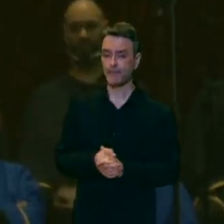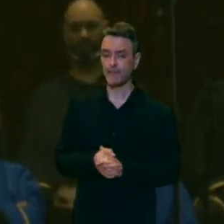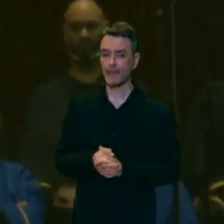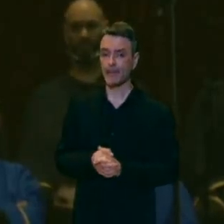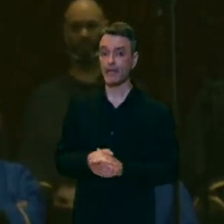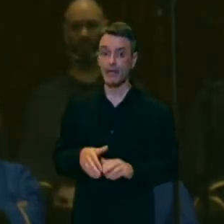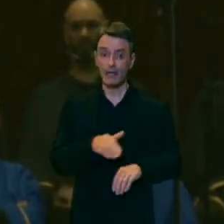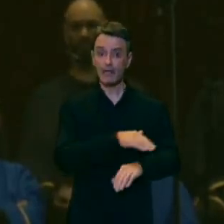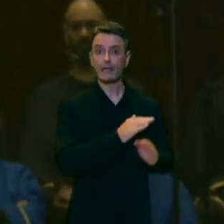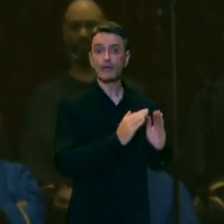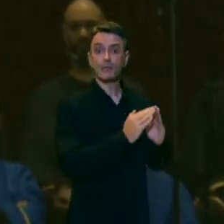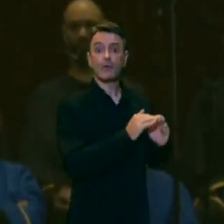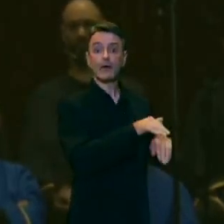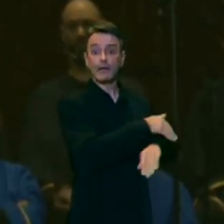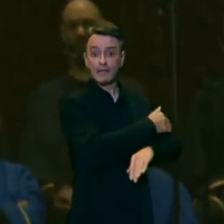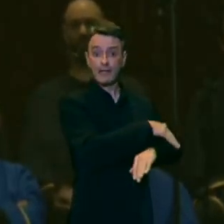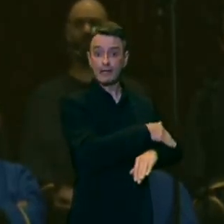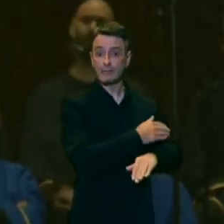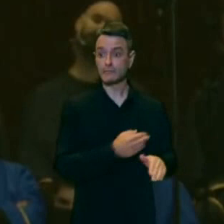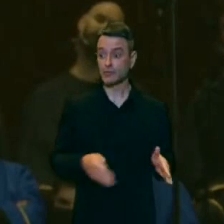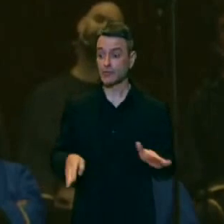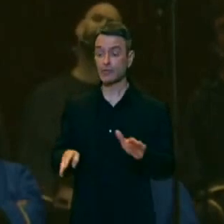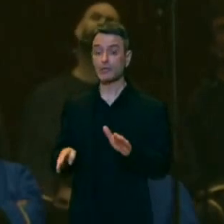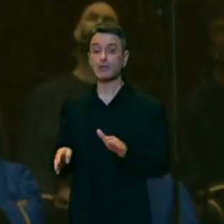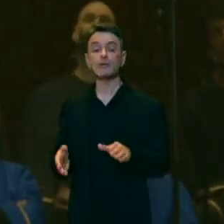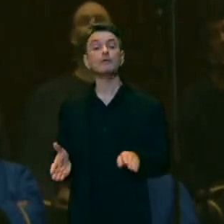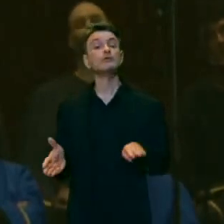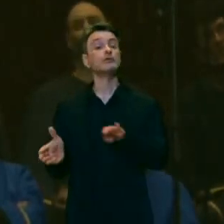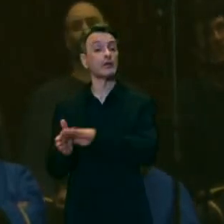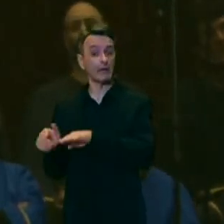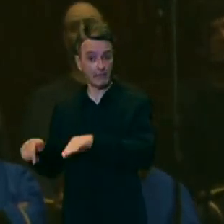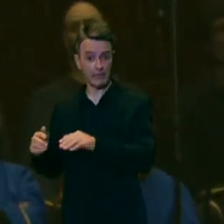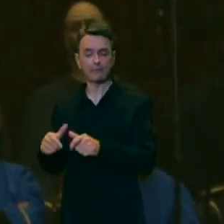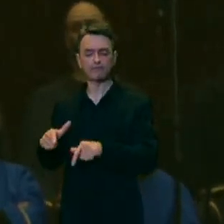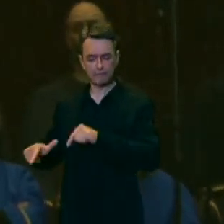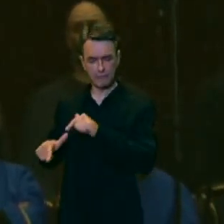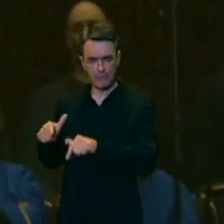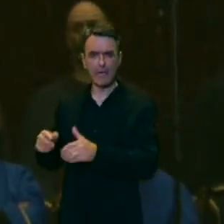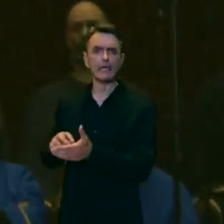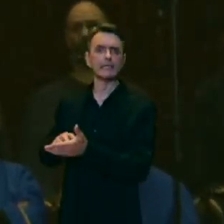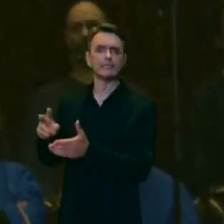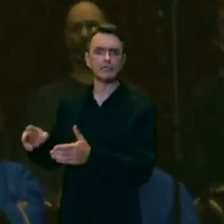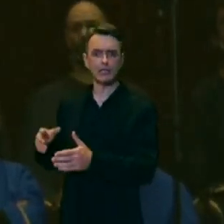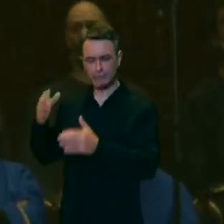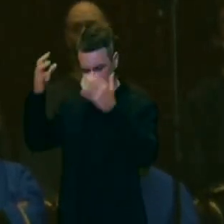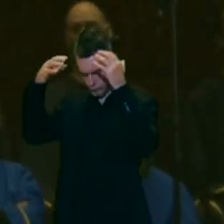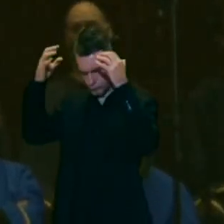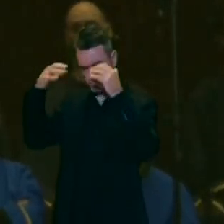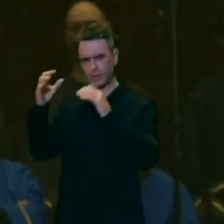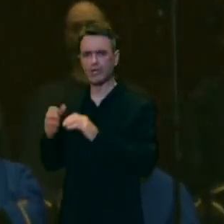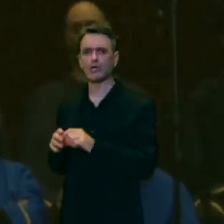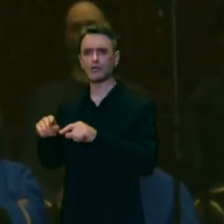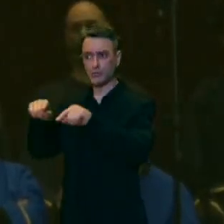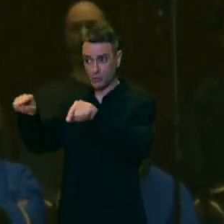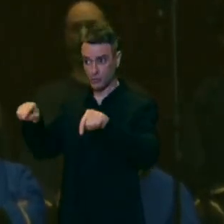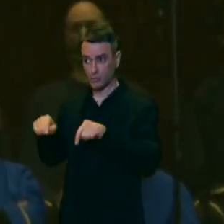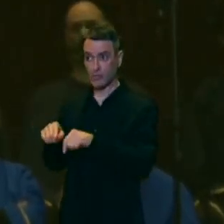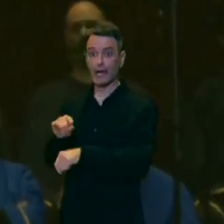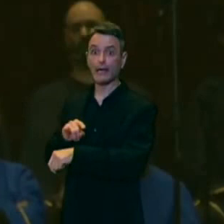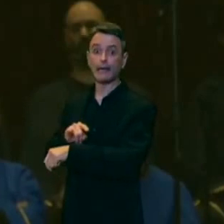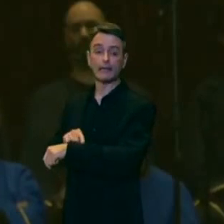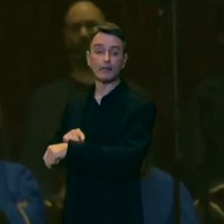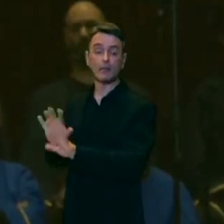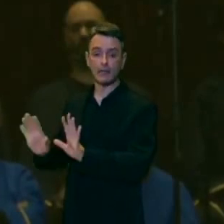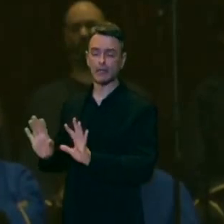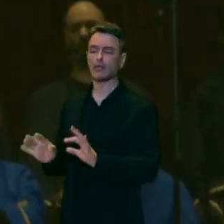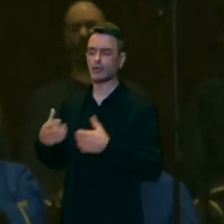morava na rua. Ele chegava aqui para trabalhar de manhã cedo, tomava banho no vestiário dos funcionários, vestia a roupa de trabalho, o